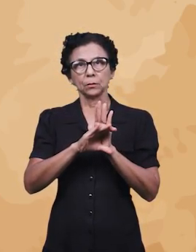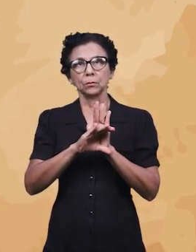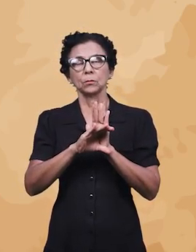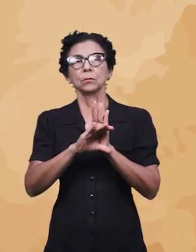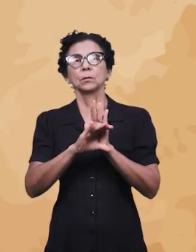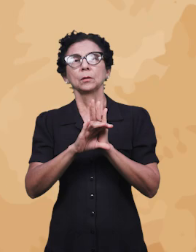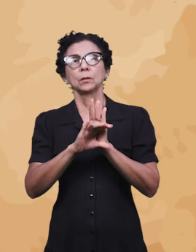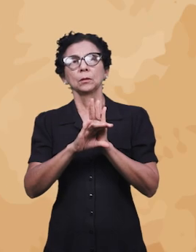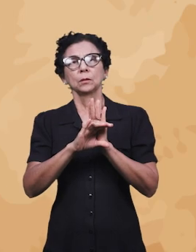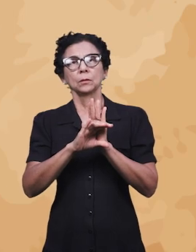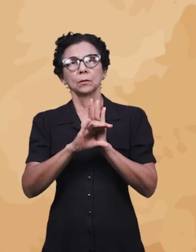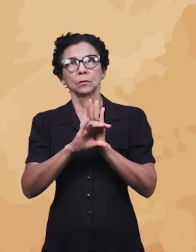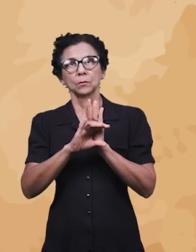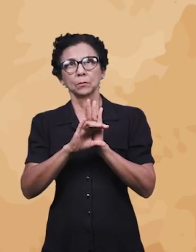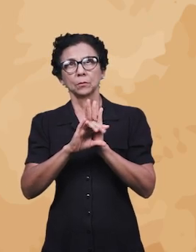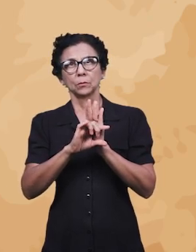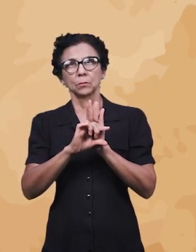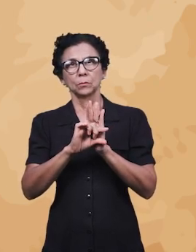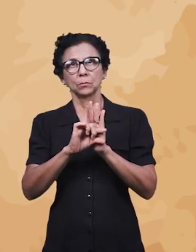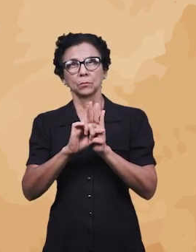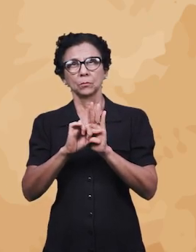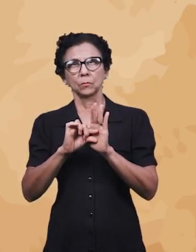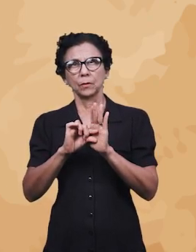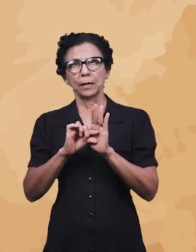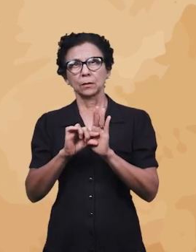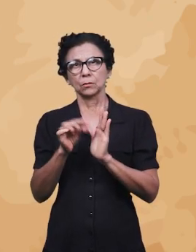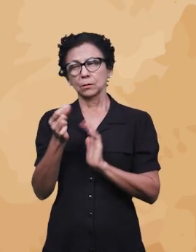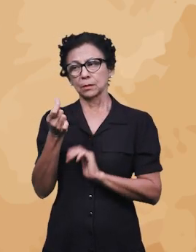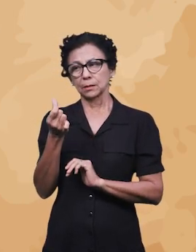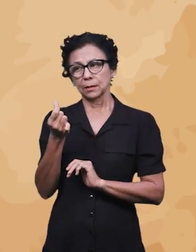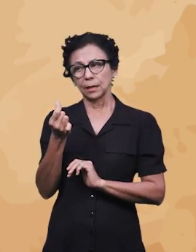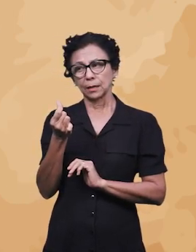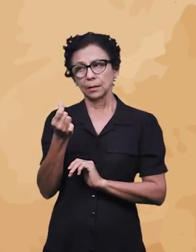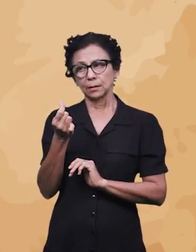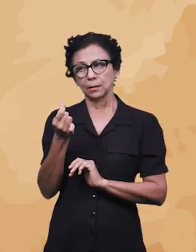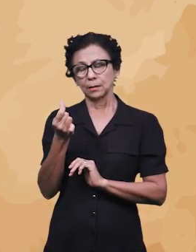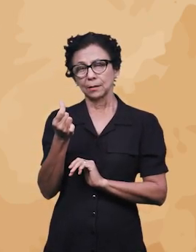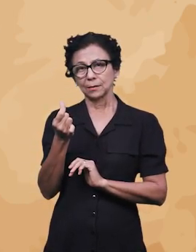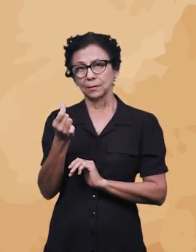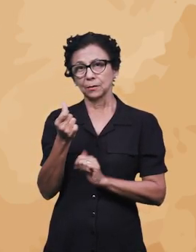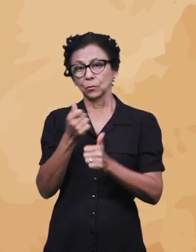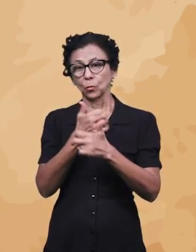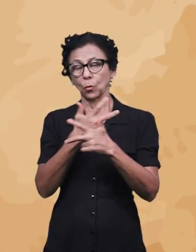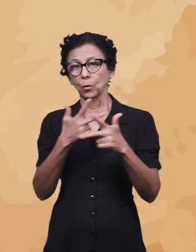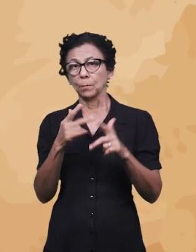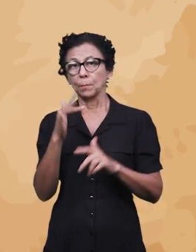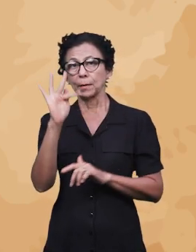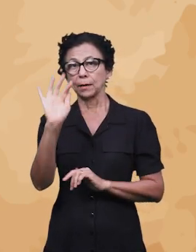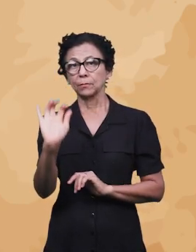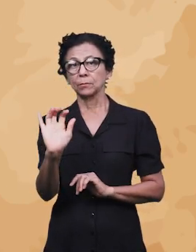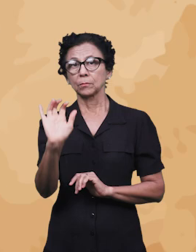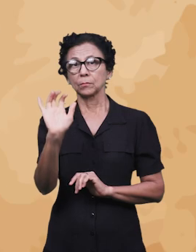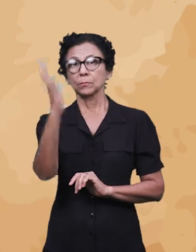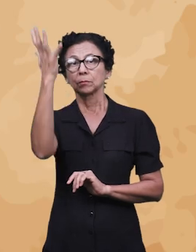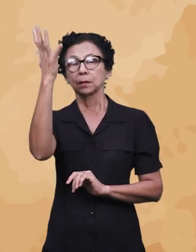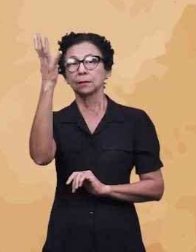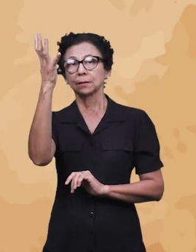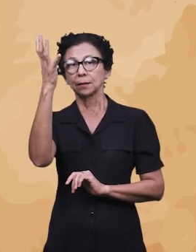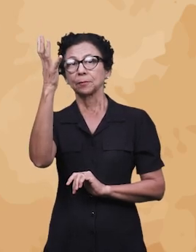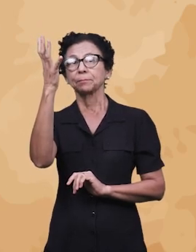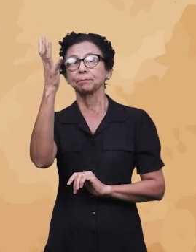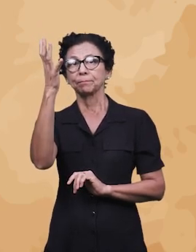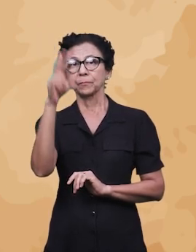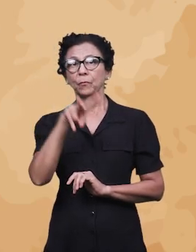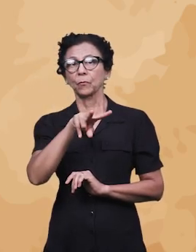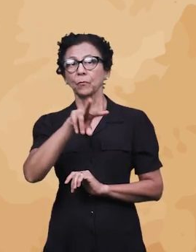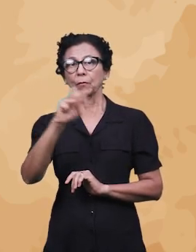verso 6? Coisas que em breve devem acontecer. Depois, no verso 7, eis que